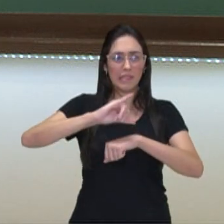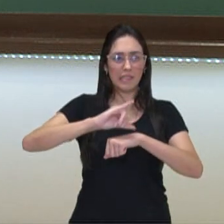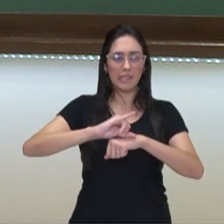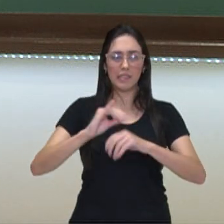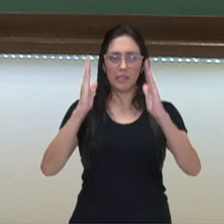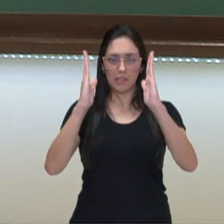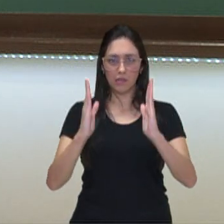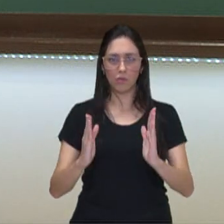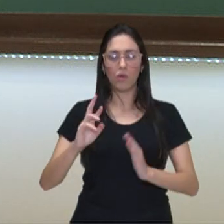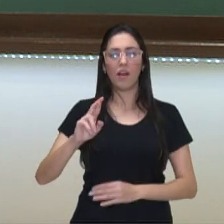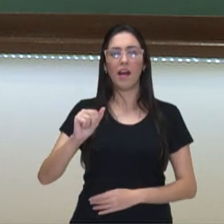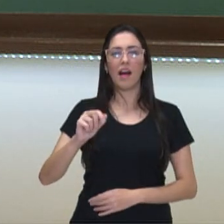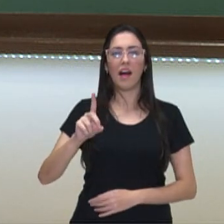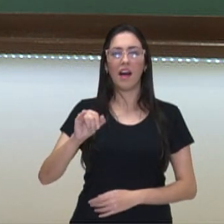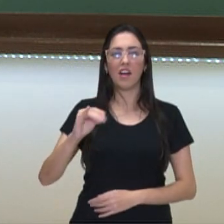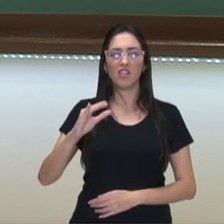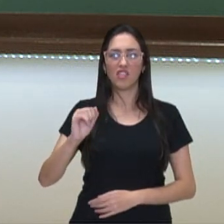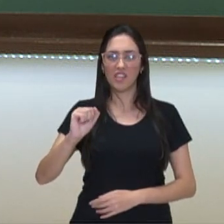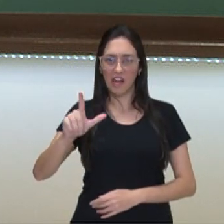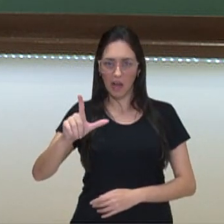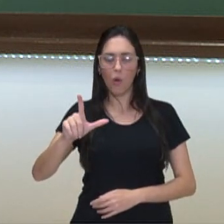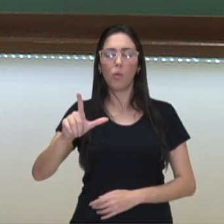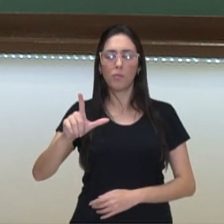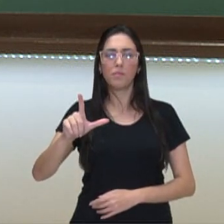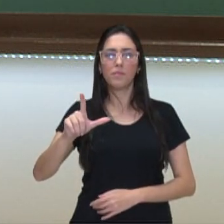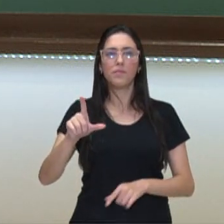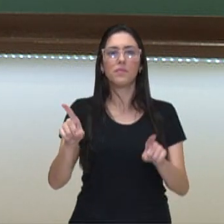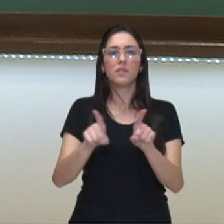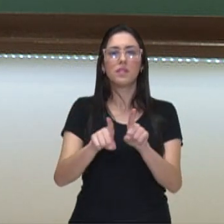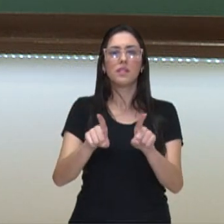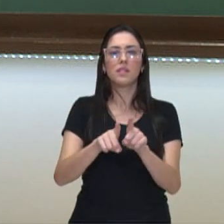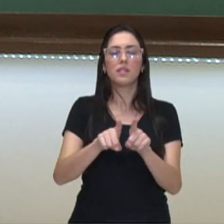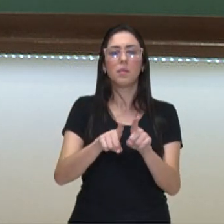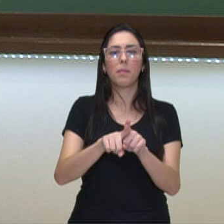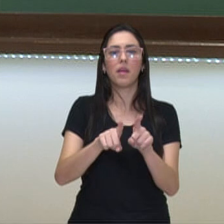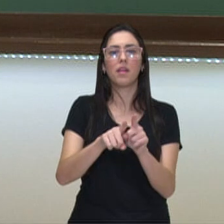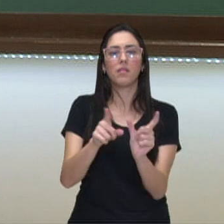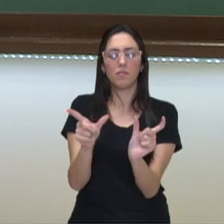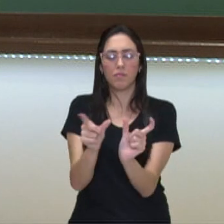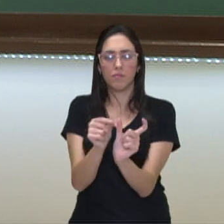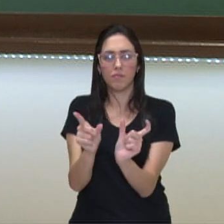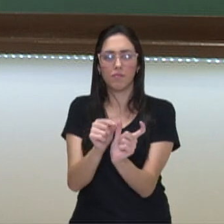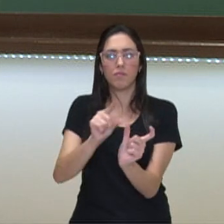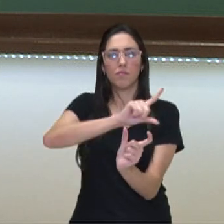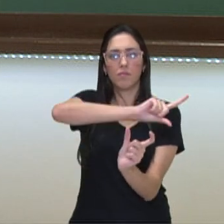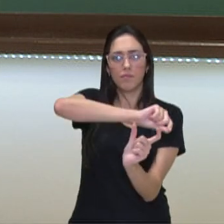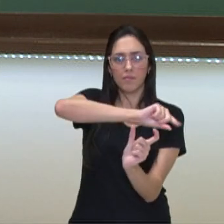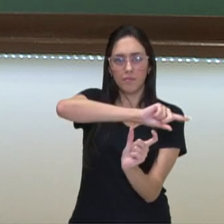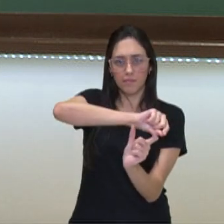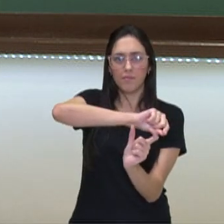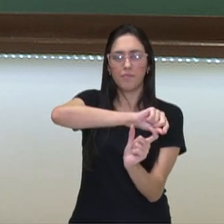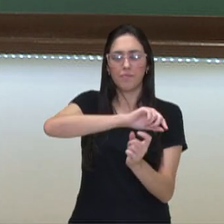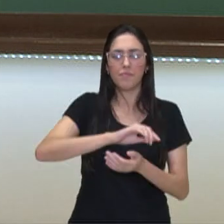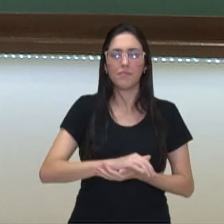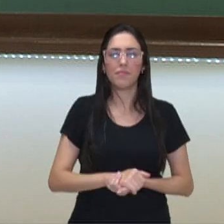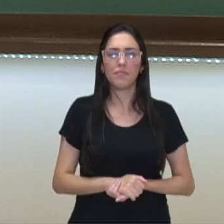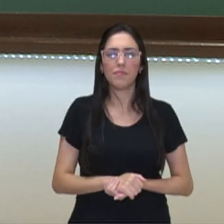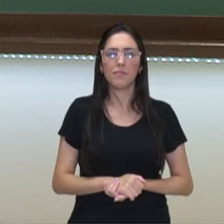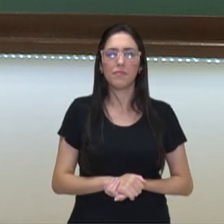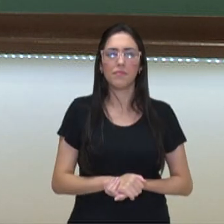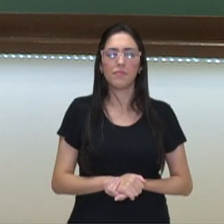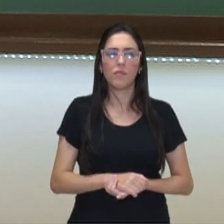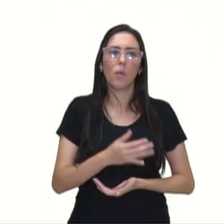meu radical, prefix está à frente, suffix está atrás.